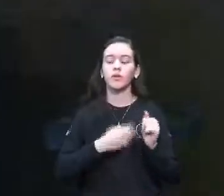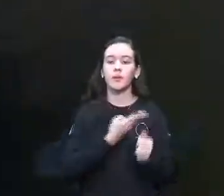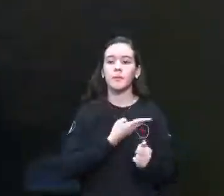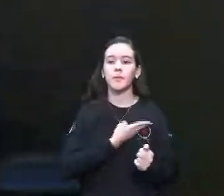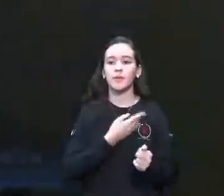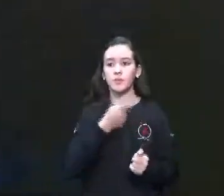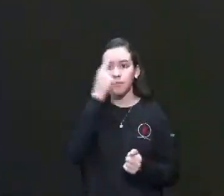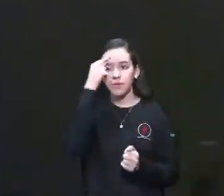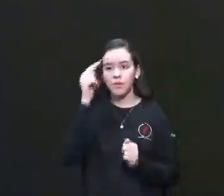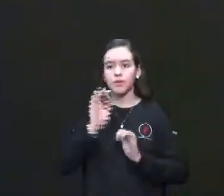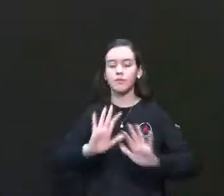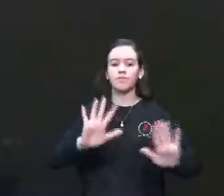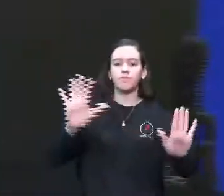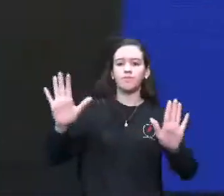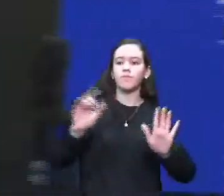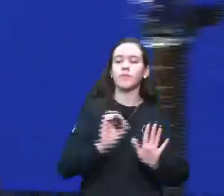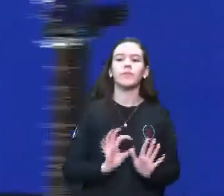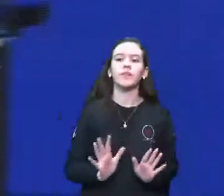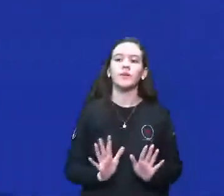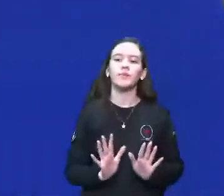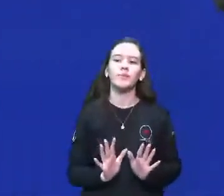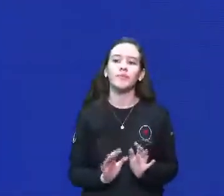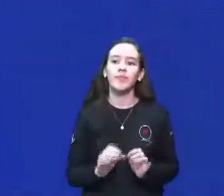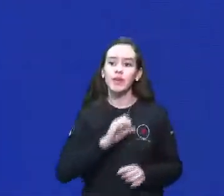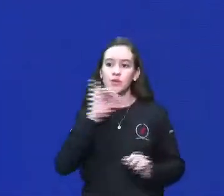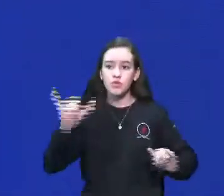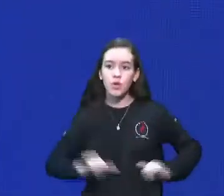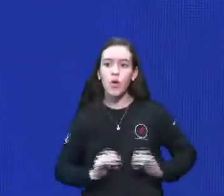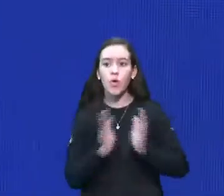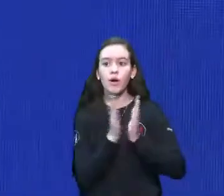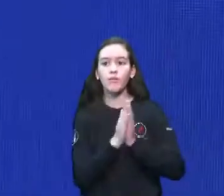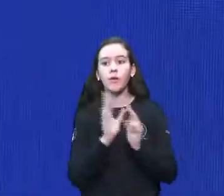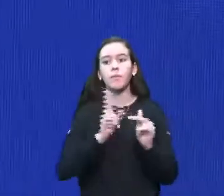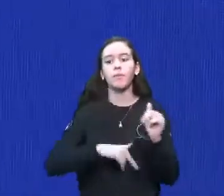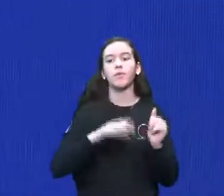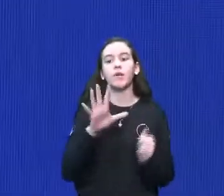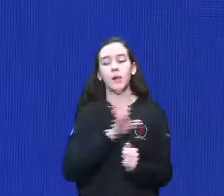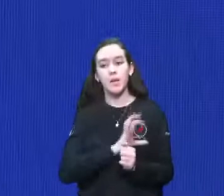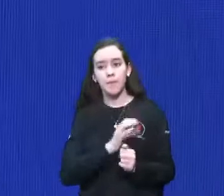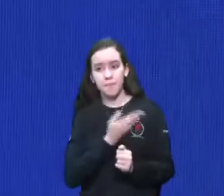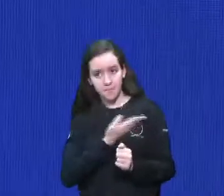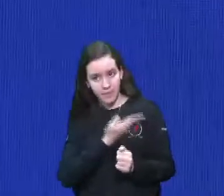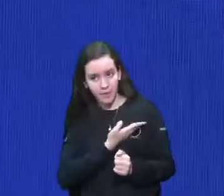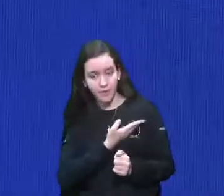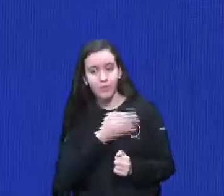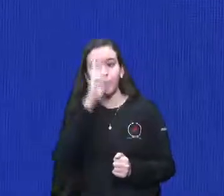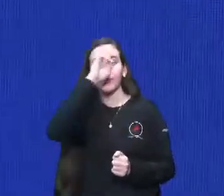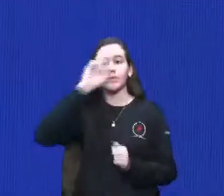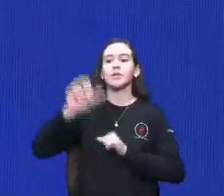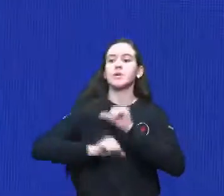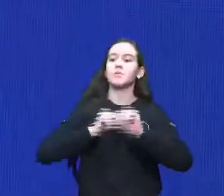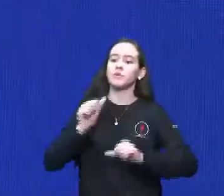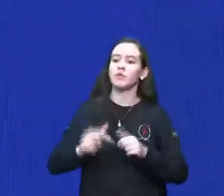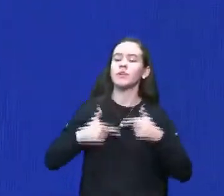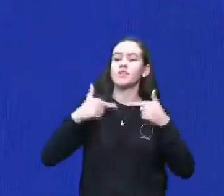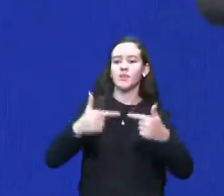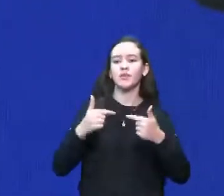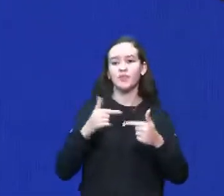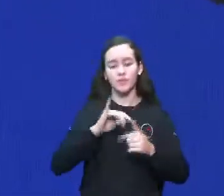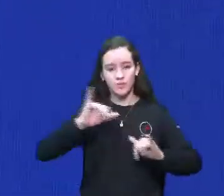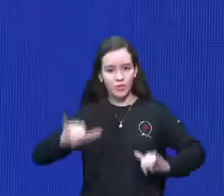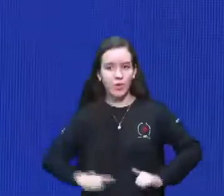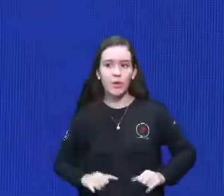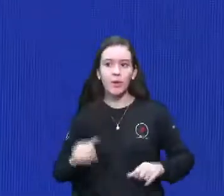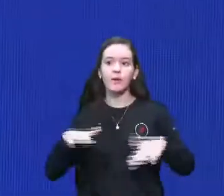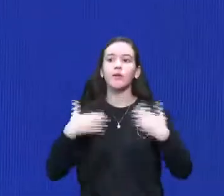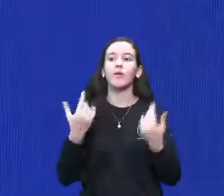orar, não, oferecendo a oferta. Quando ele orava pelos seus amigos, o Senhor mudou a sorte de Jó. Sabe que hora? Na hora